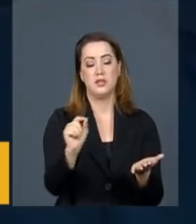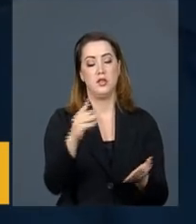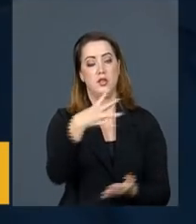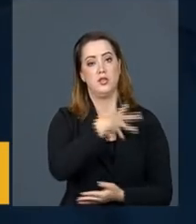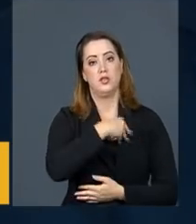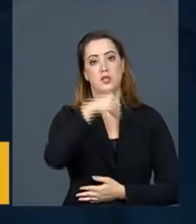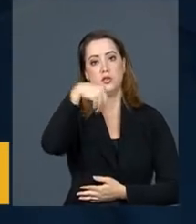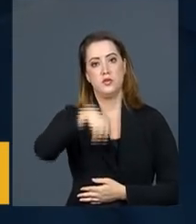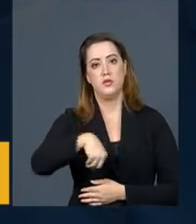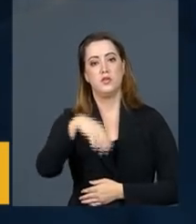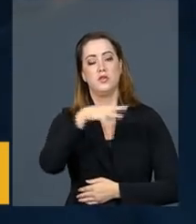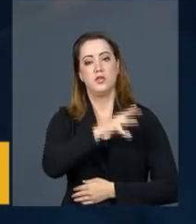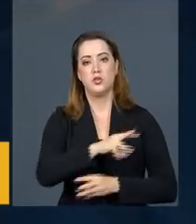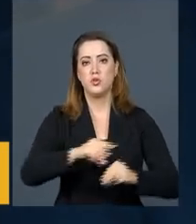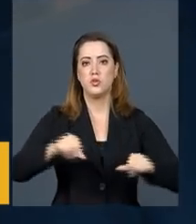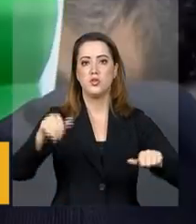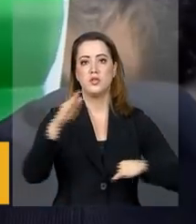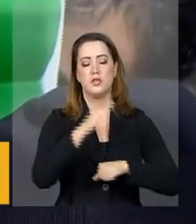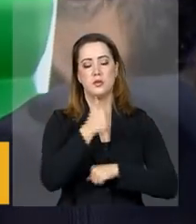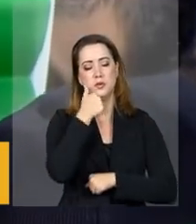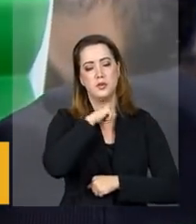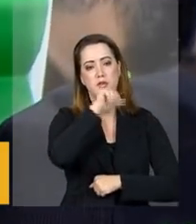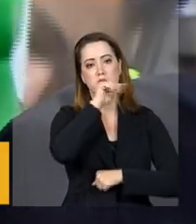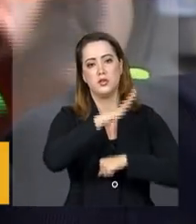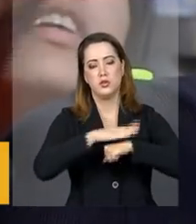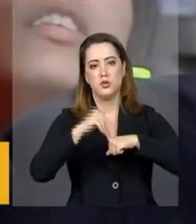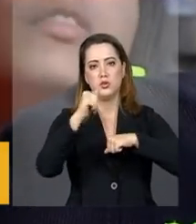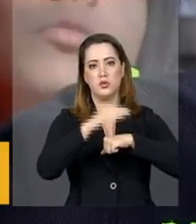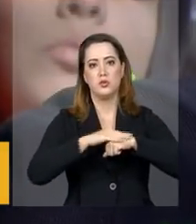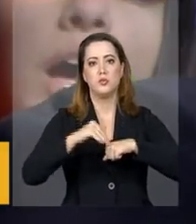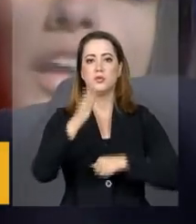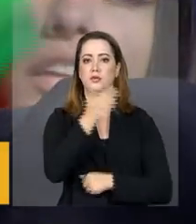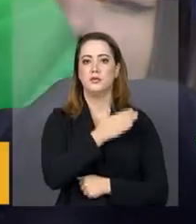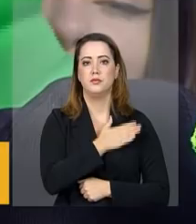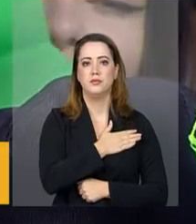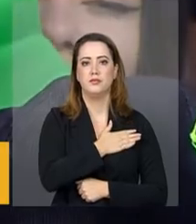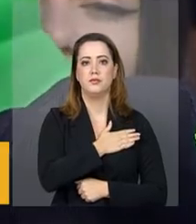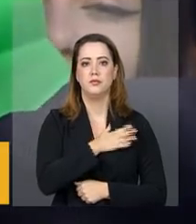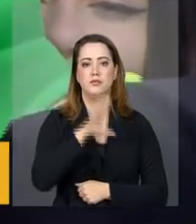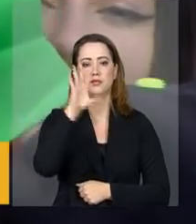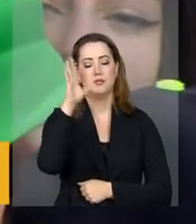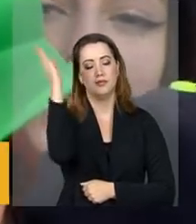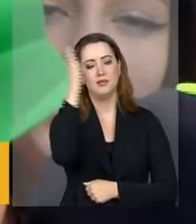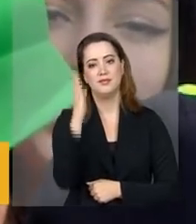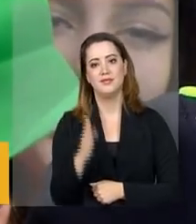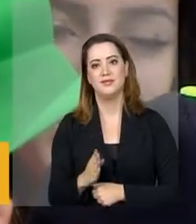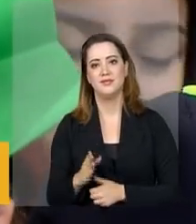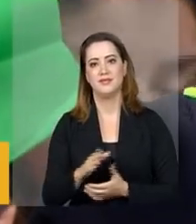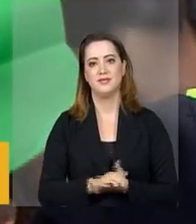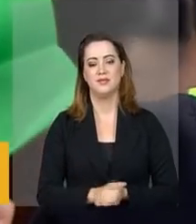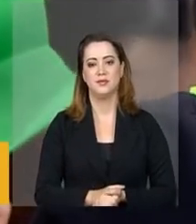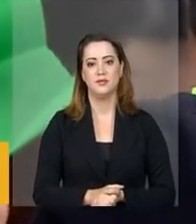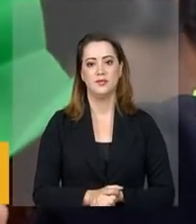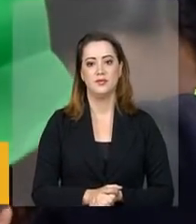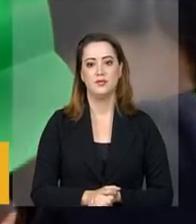amada, dos filhos deste solo és mãe gentil, pátria amada,